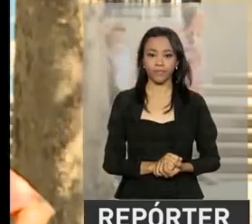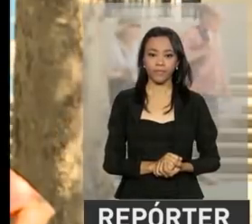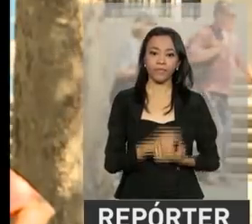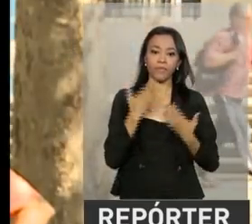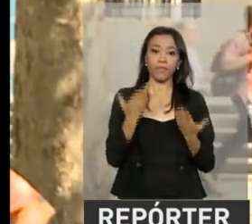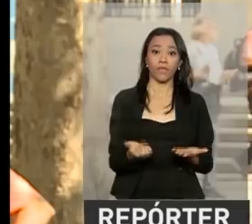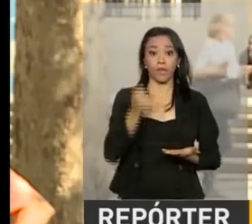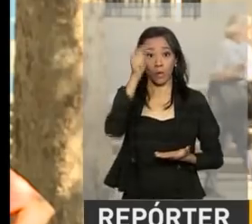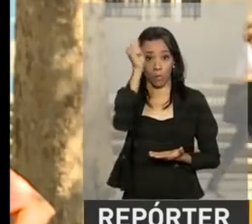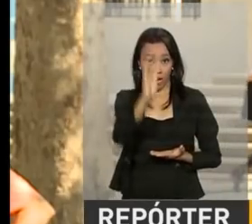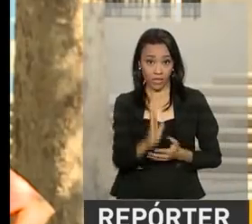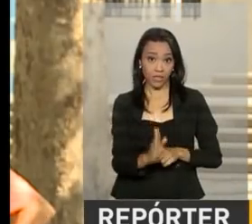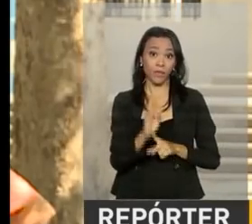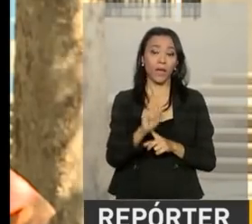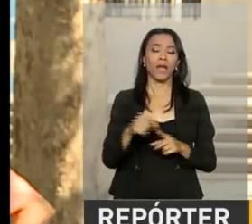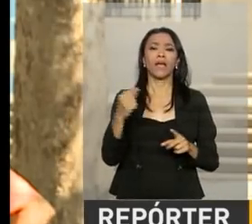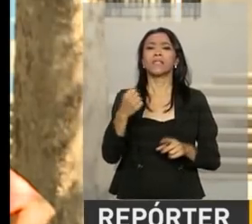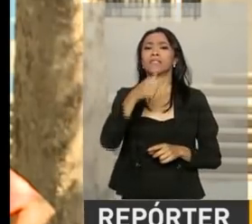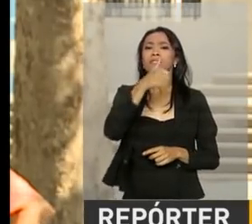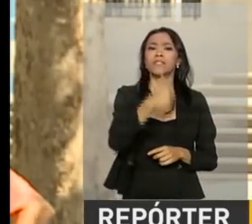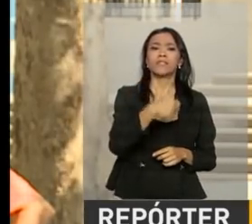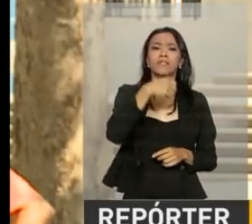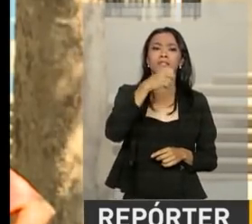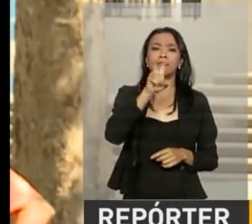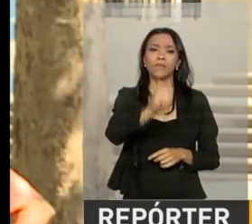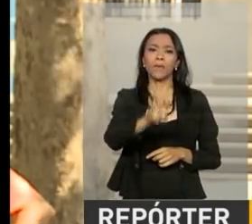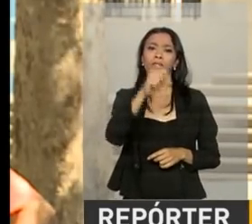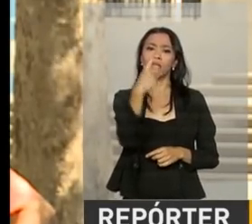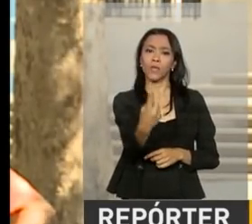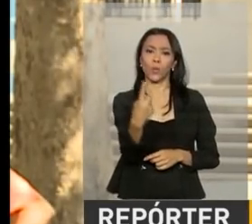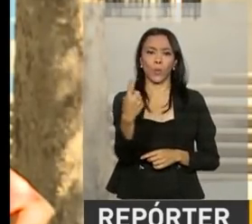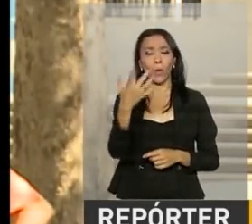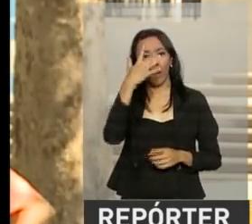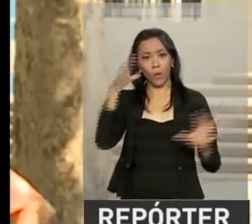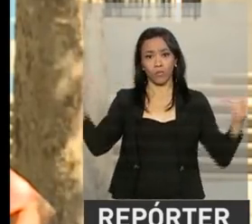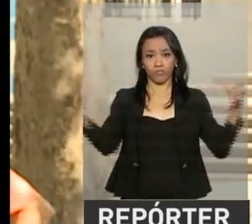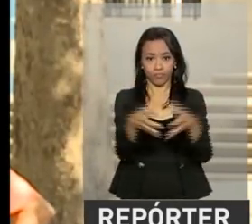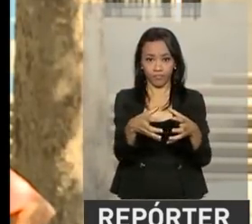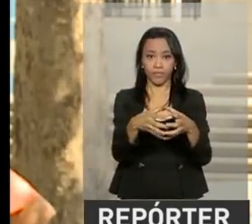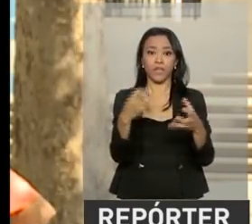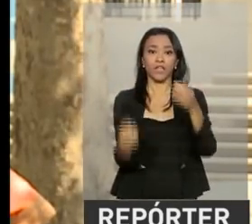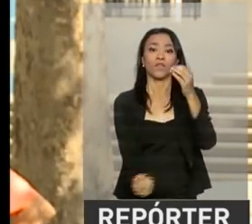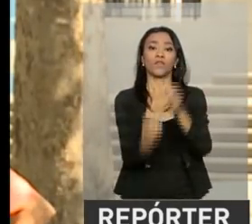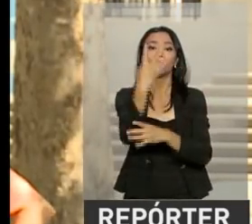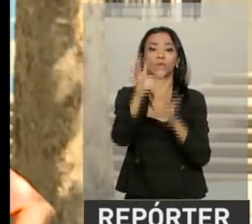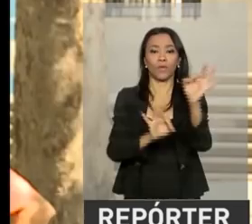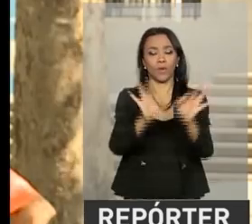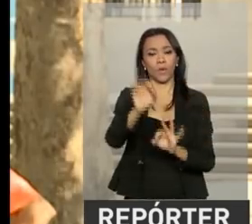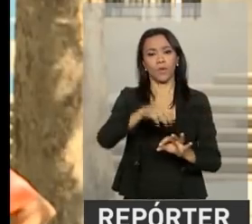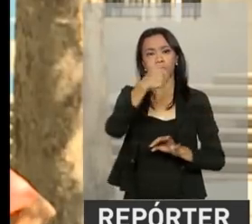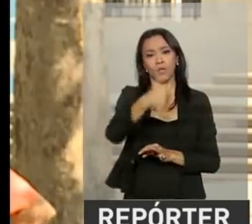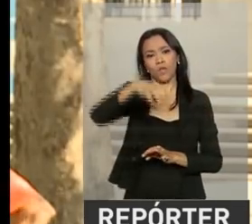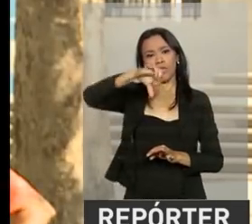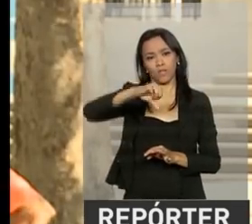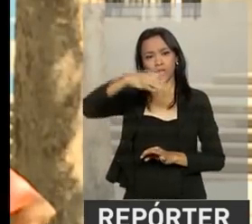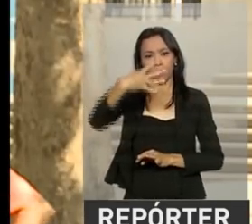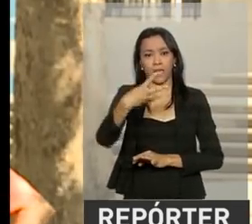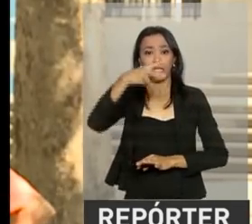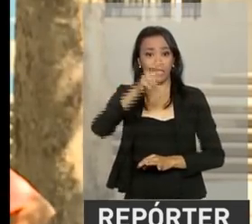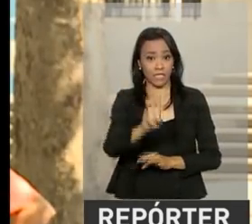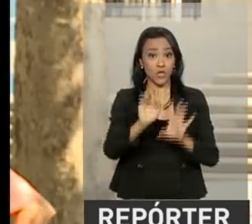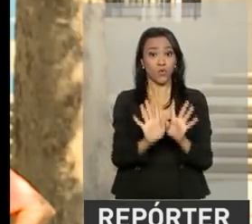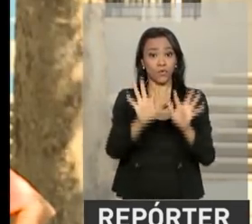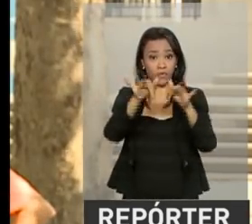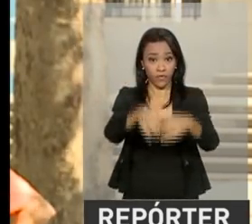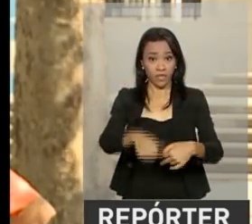O Brasil é um dos 51 membros fundadores da Organização das Nações Unidas em 1945, logo depois do fim da